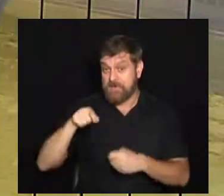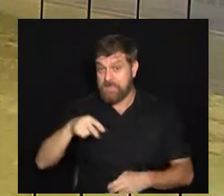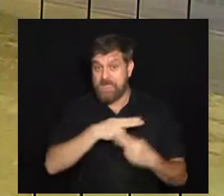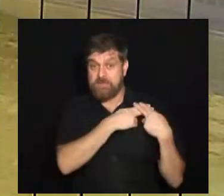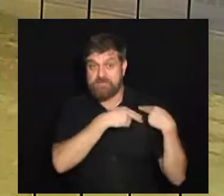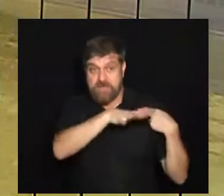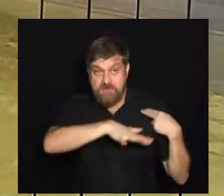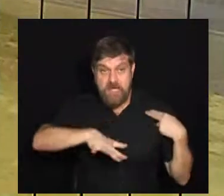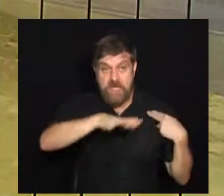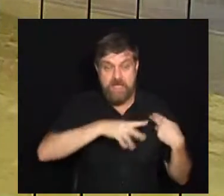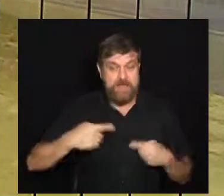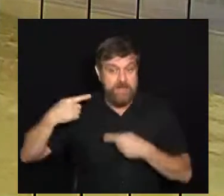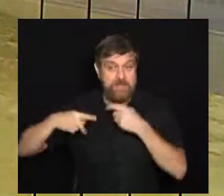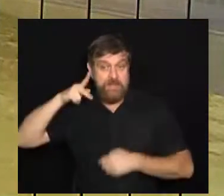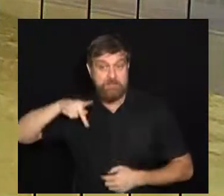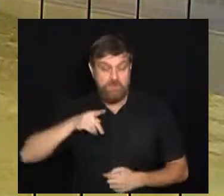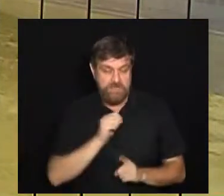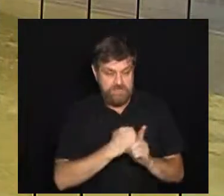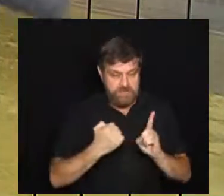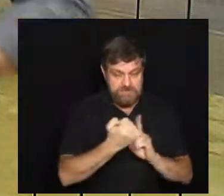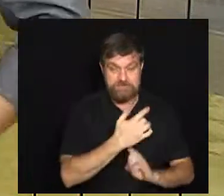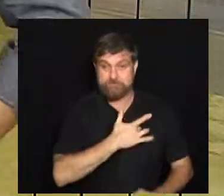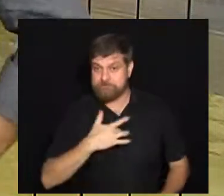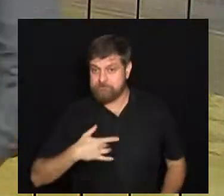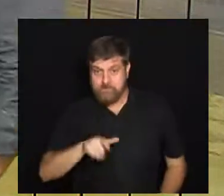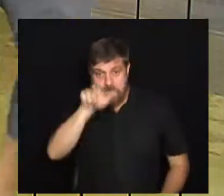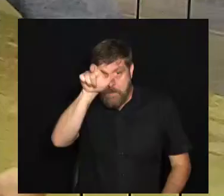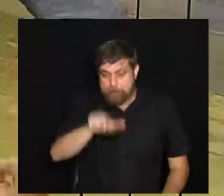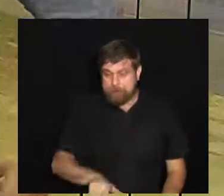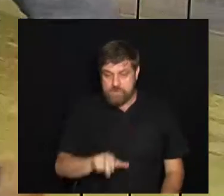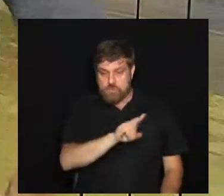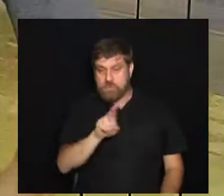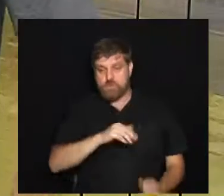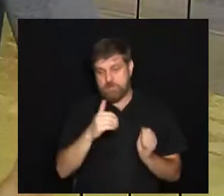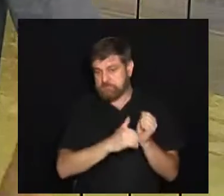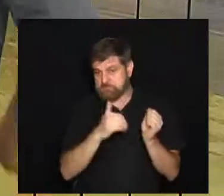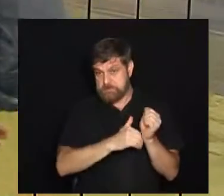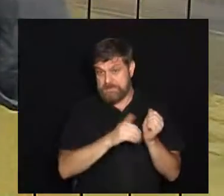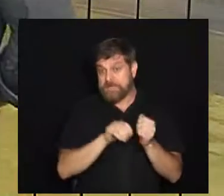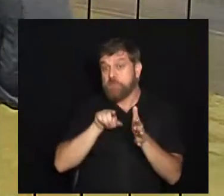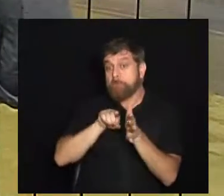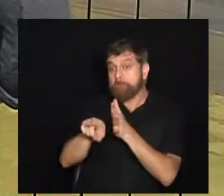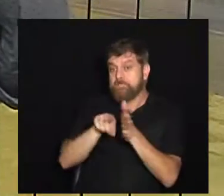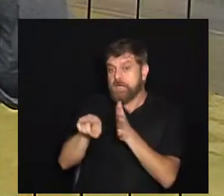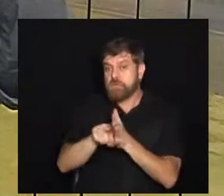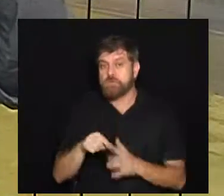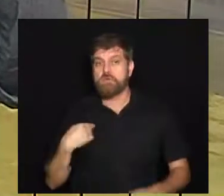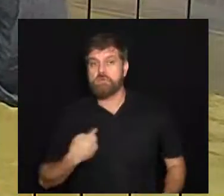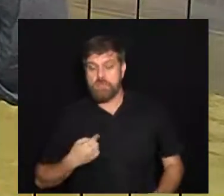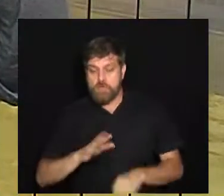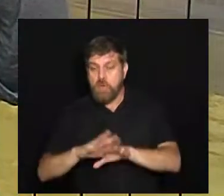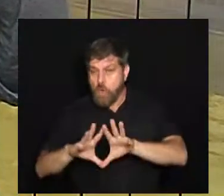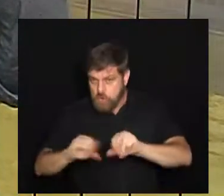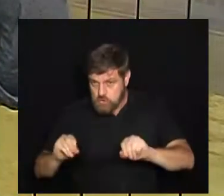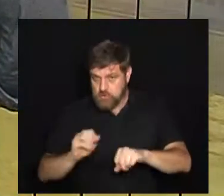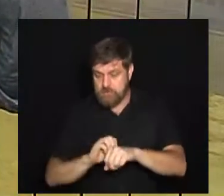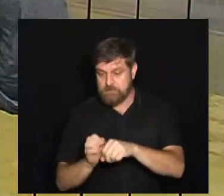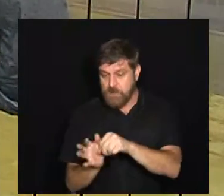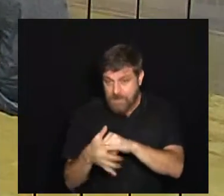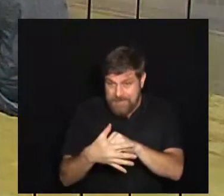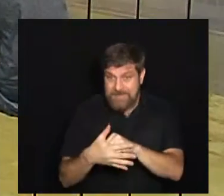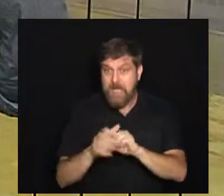da comissão de política social e saúde uma pessoa não se identificou mais fez a pergunta para gente quando se cura do coronavírus